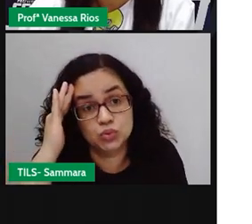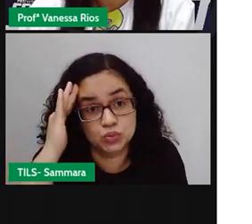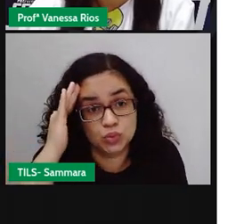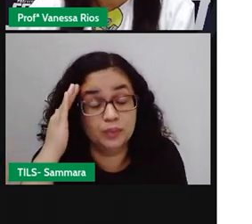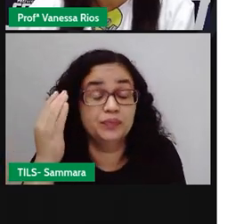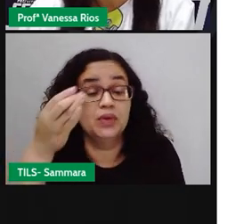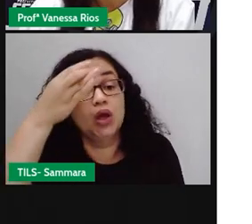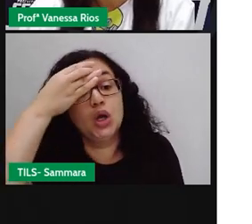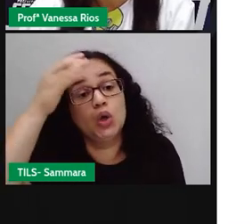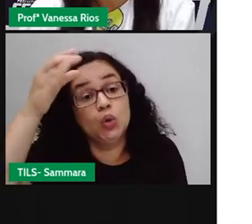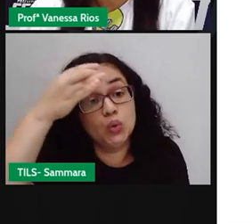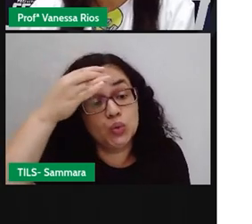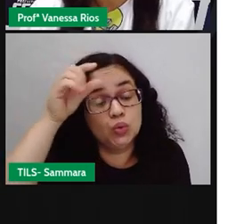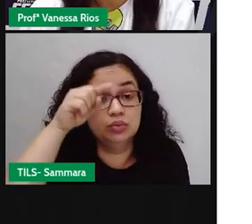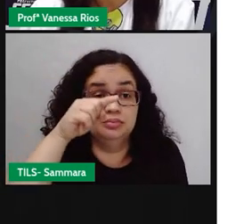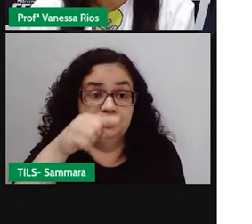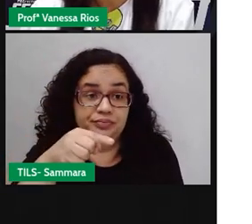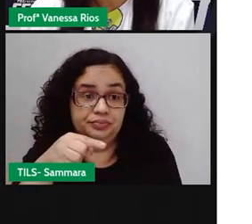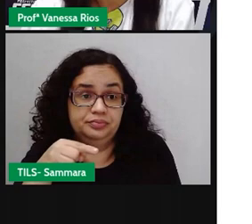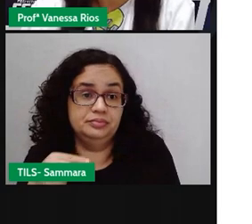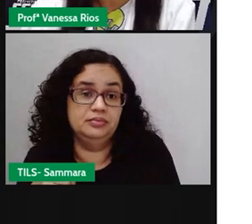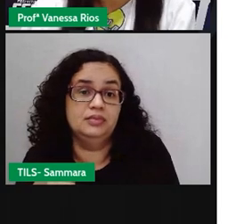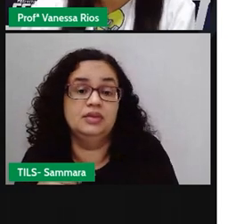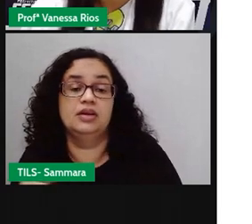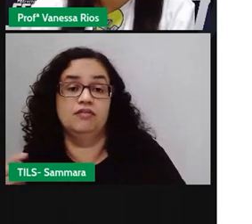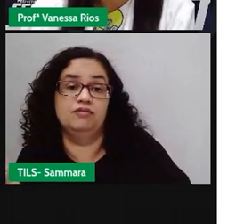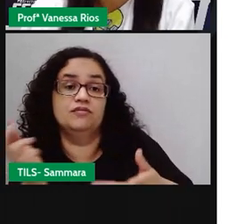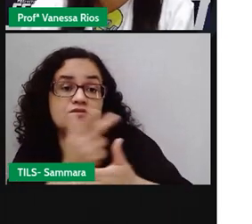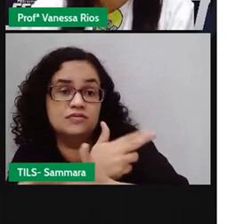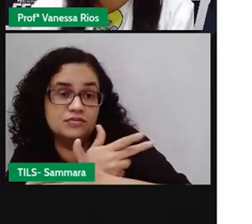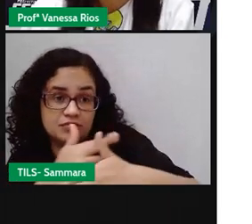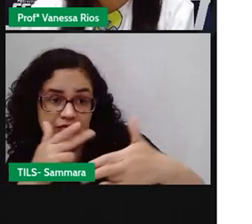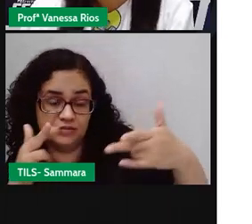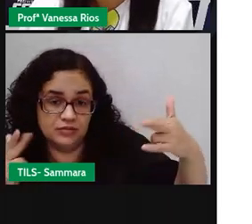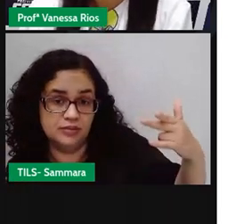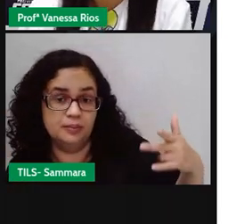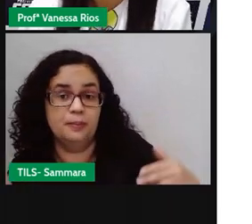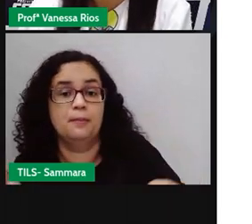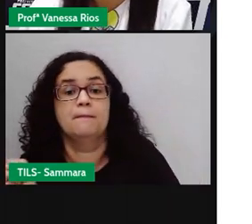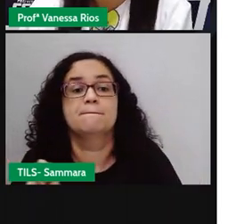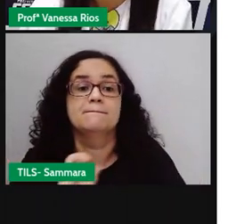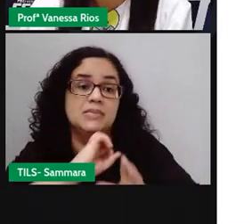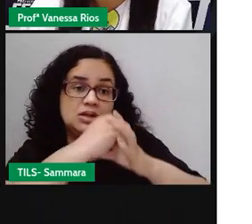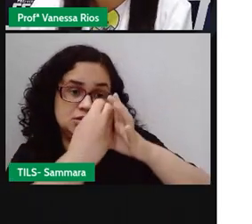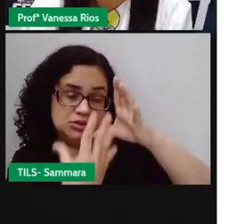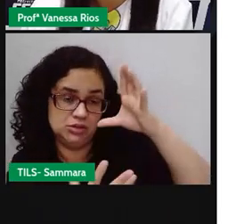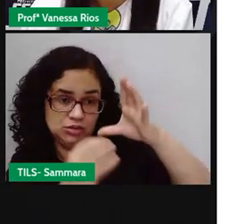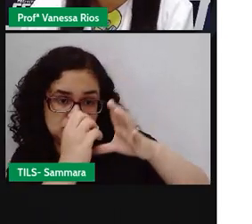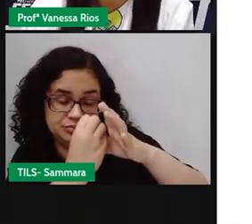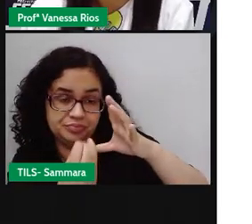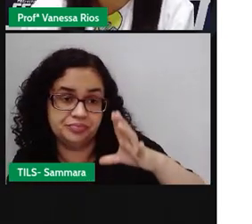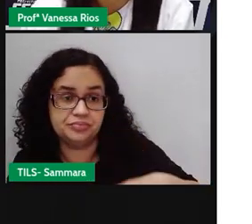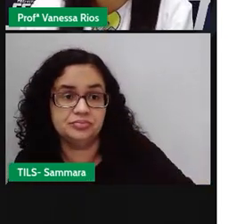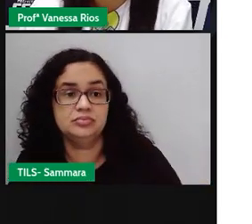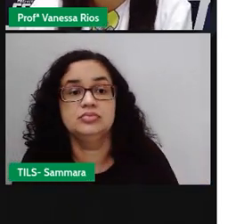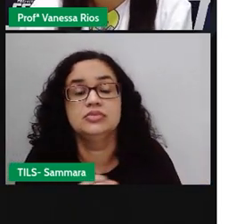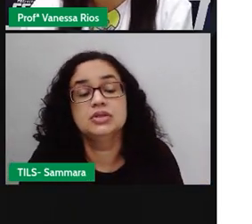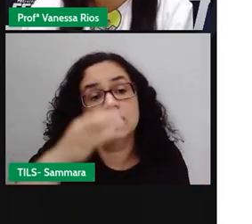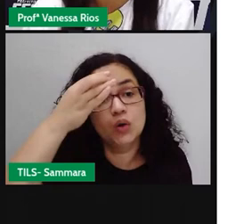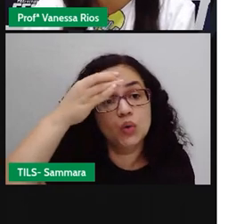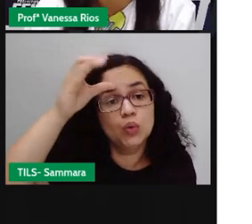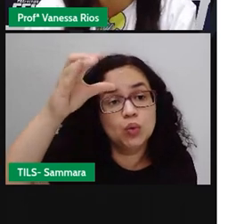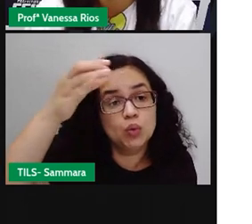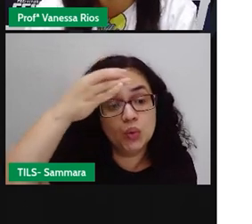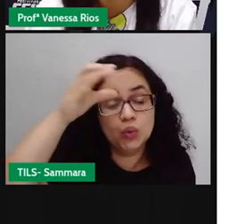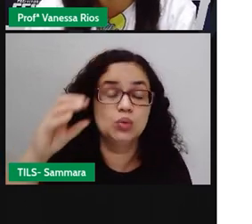patrimônio cultural, ele está relacionado a vários aspectos que contam, falam da cultura